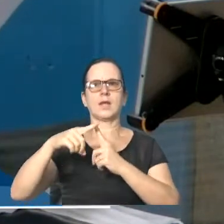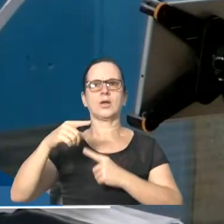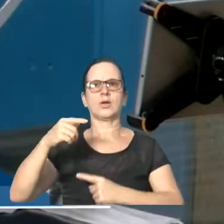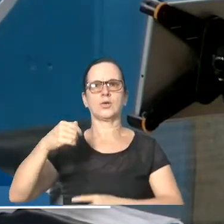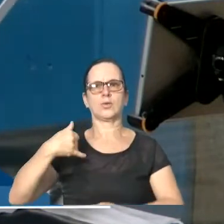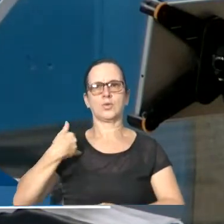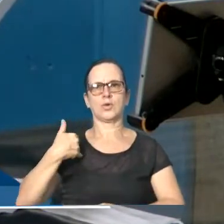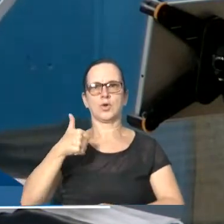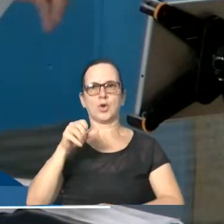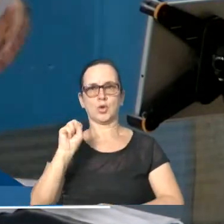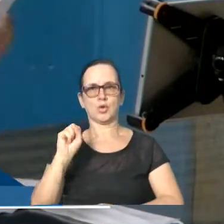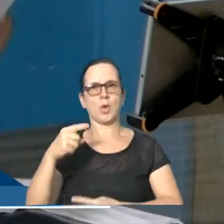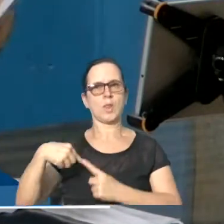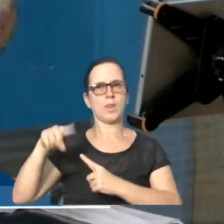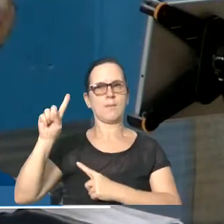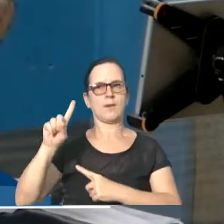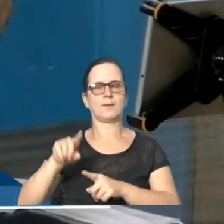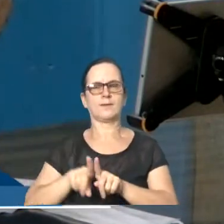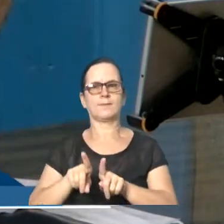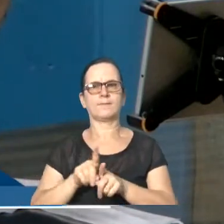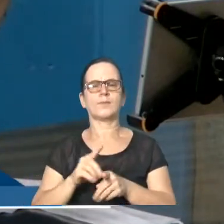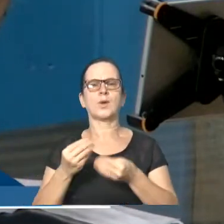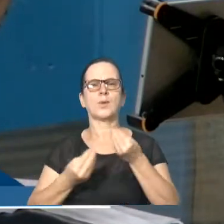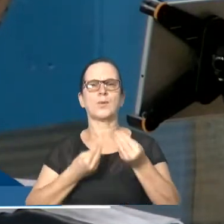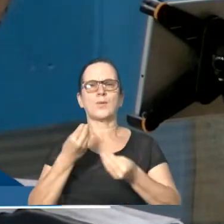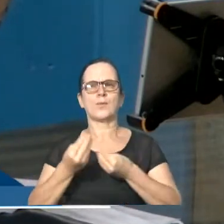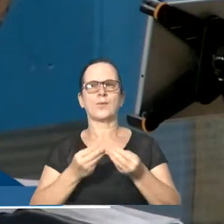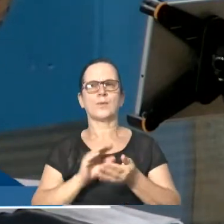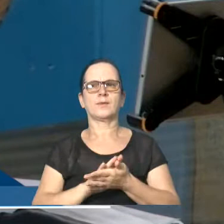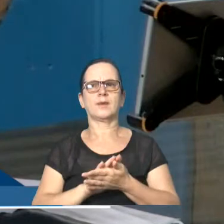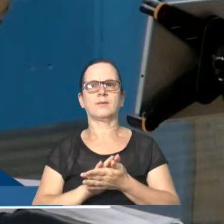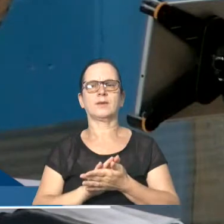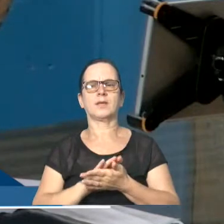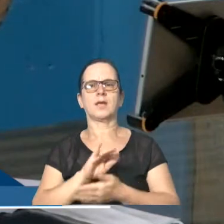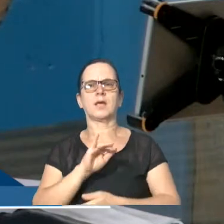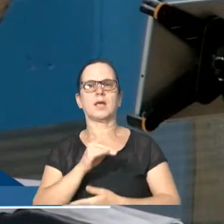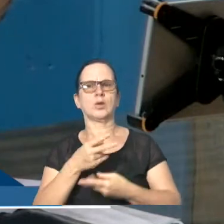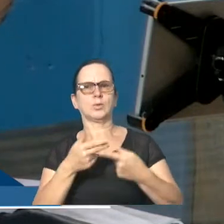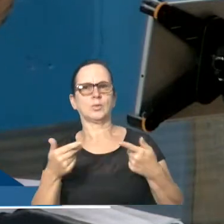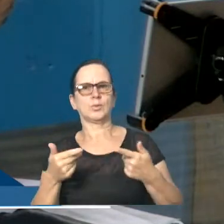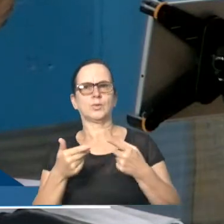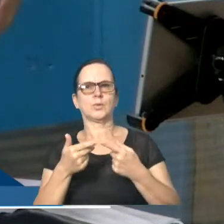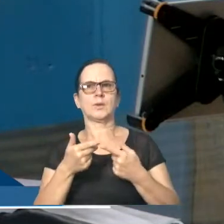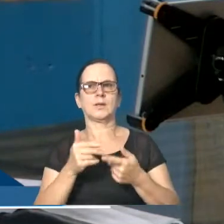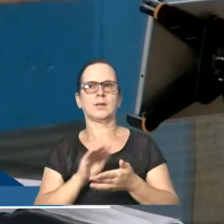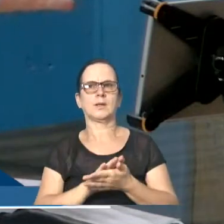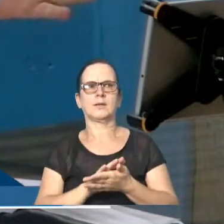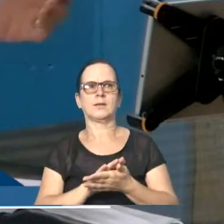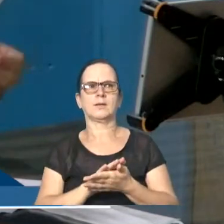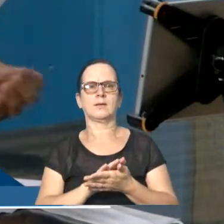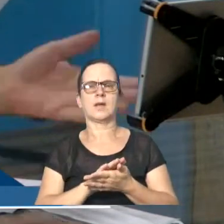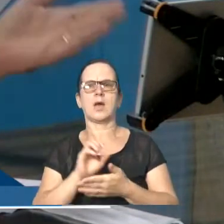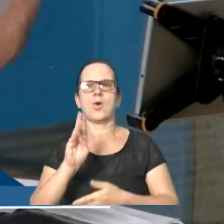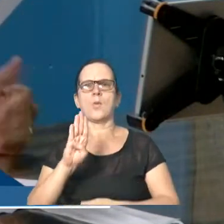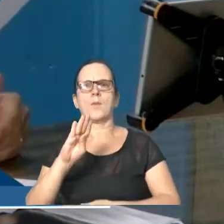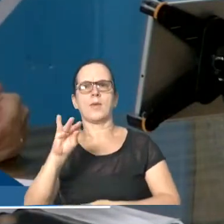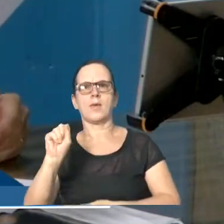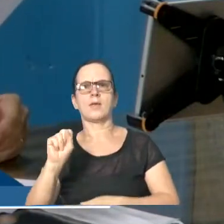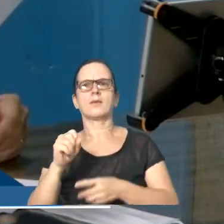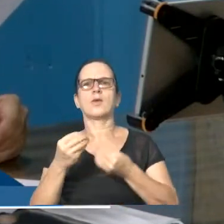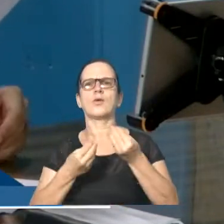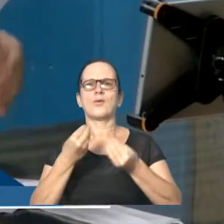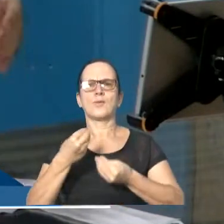Nada. Vamos lá saber se já resolveram. Como está a oferta de insumos nas UBS, lancetas principalmente? Olha, como é que eu vou